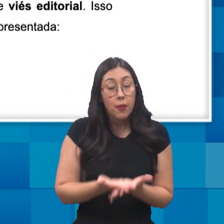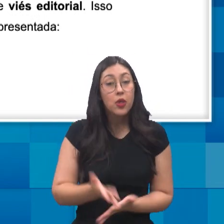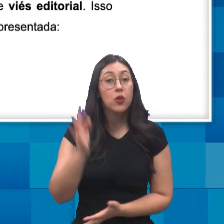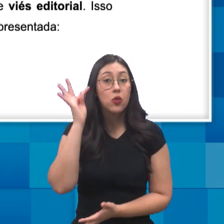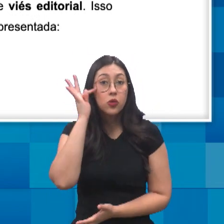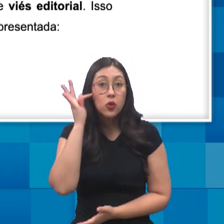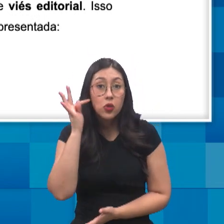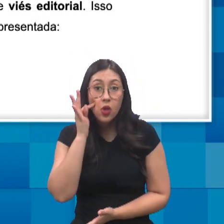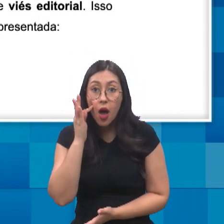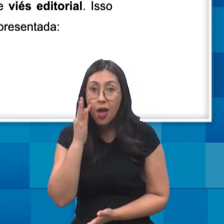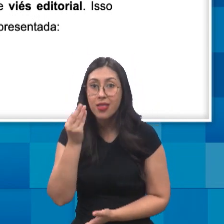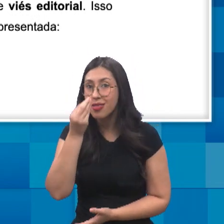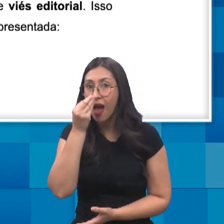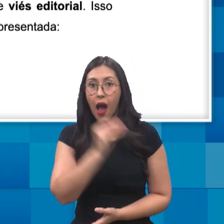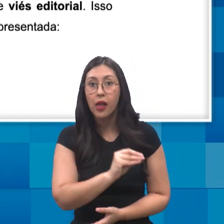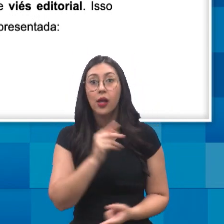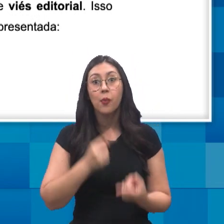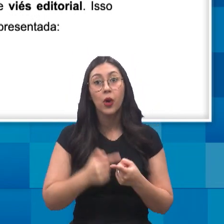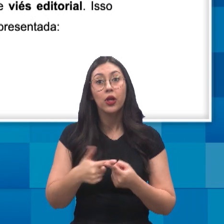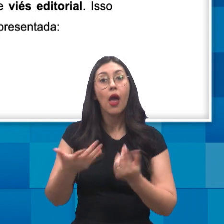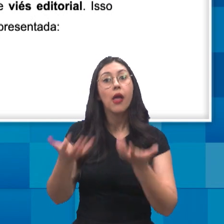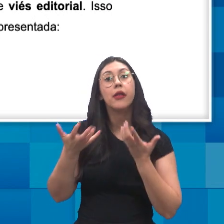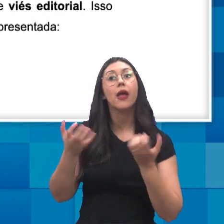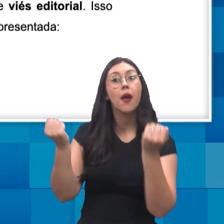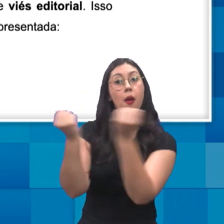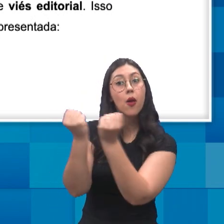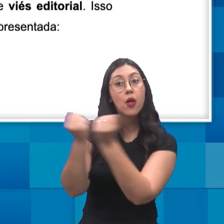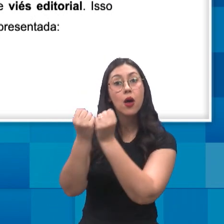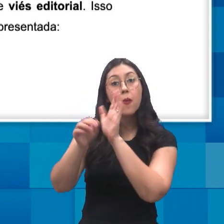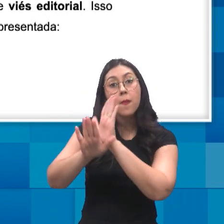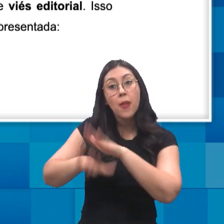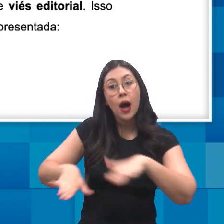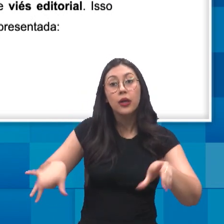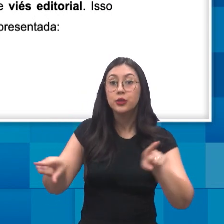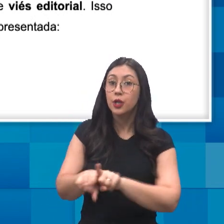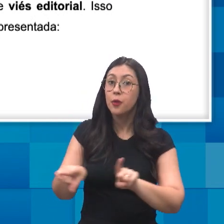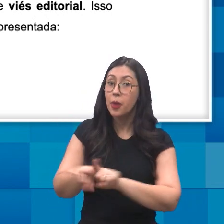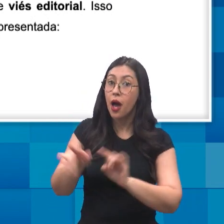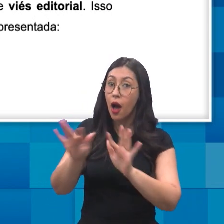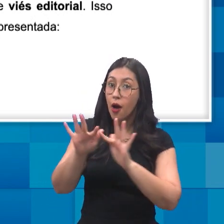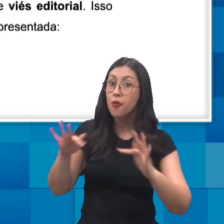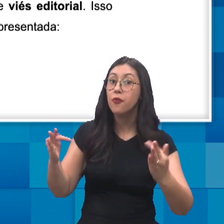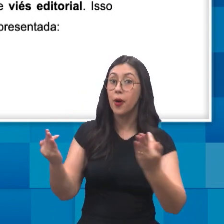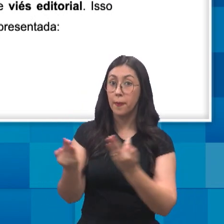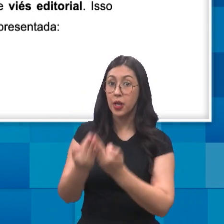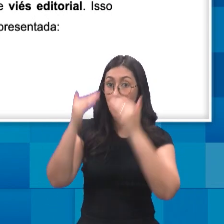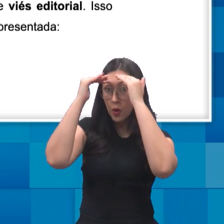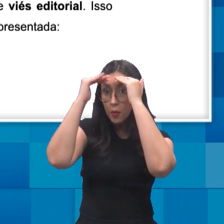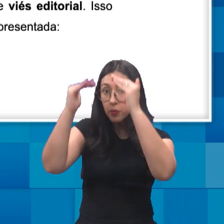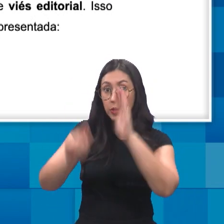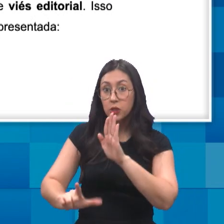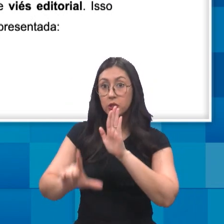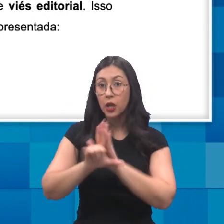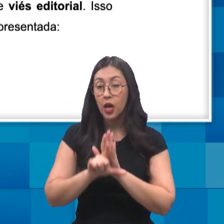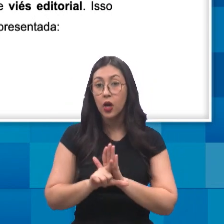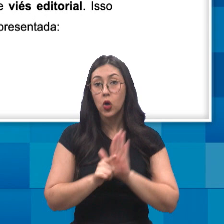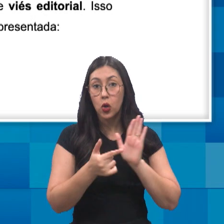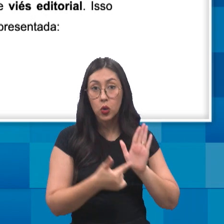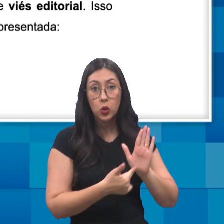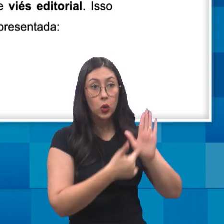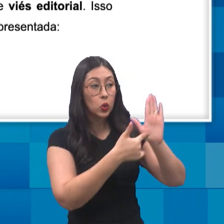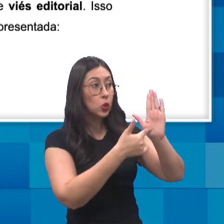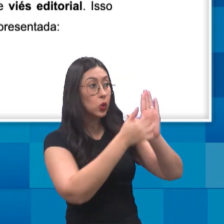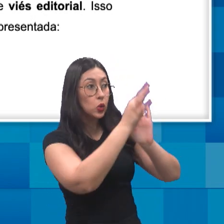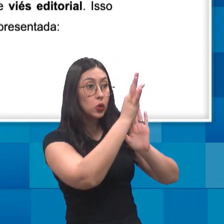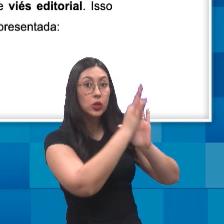por proteção às crianças e suas famílias, conforme previsto em lei. A forma como a matéria foi conduzida, no entanto,